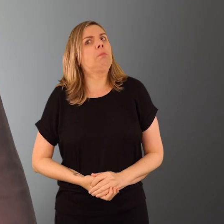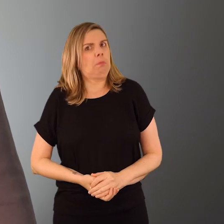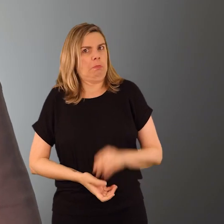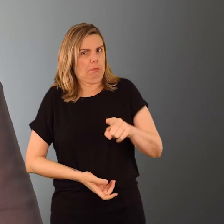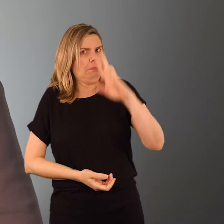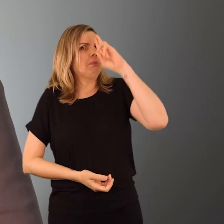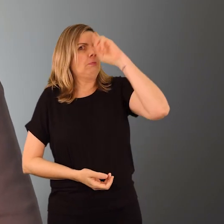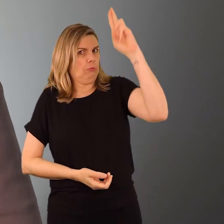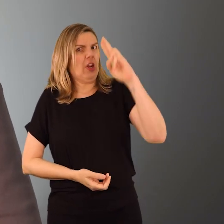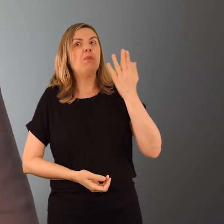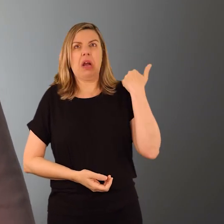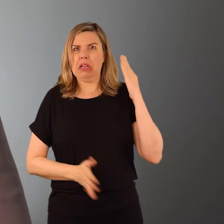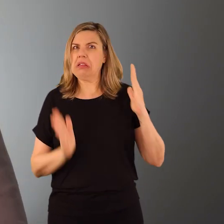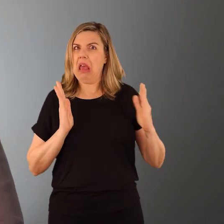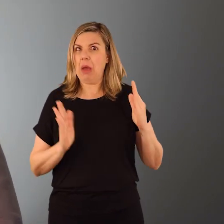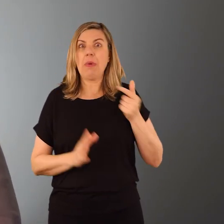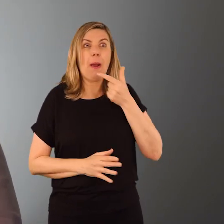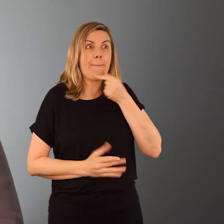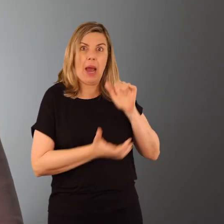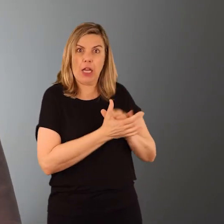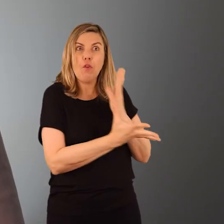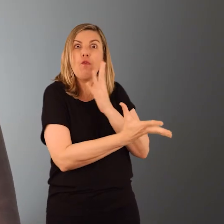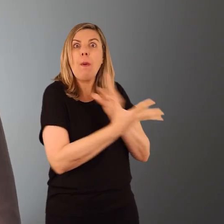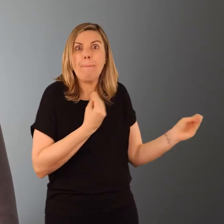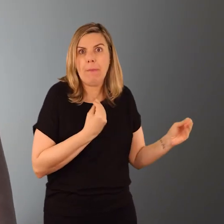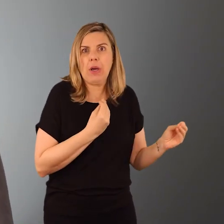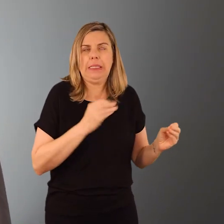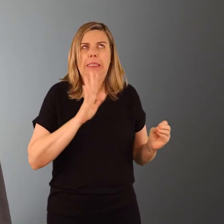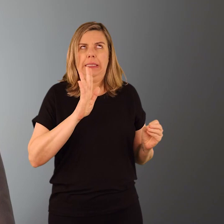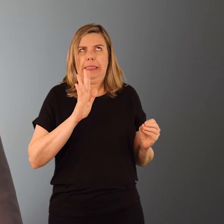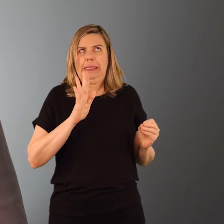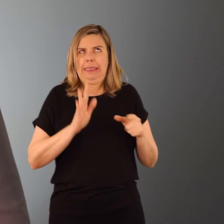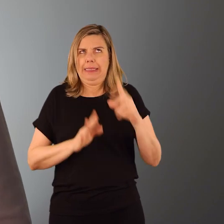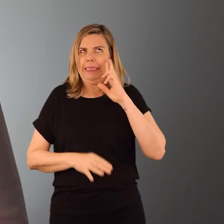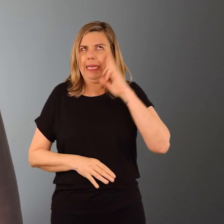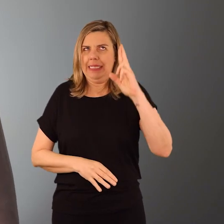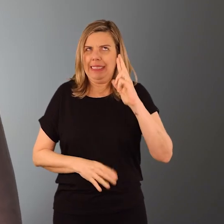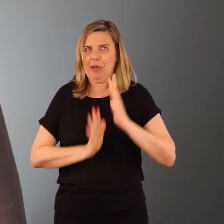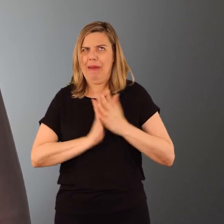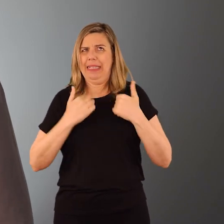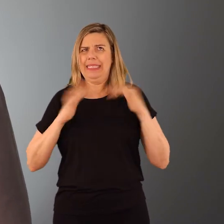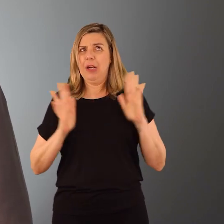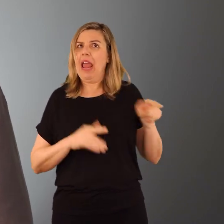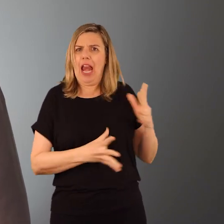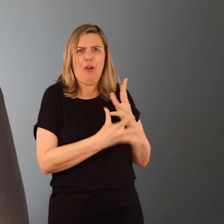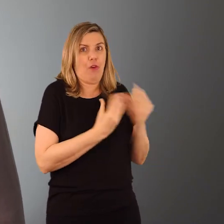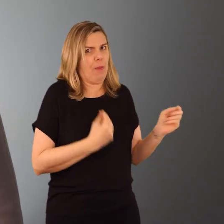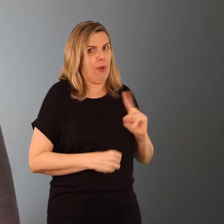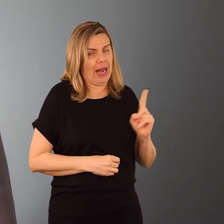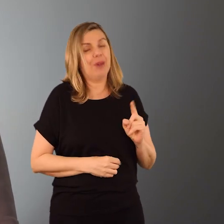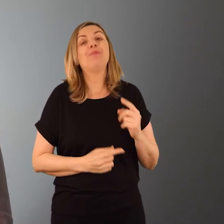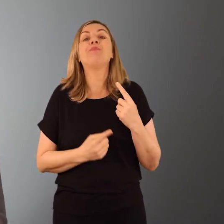dona Regina ficou muito mal, sabe? Quando o seu Armando foi embora. Meu Deus do céu, a dona Regina vai me matar, não. O seu Armando não foi